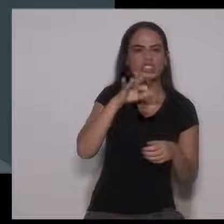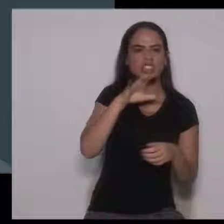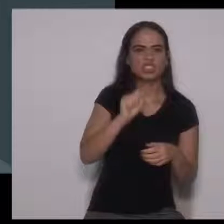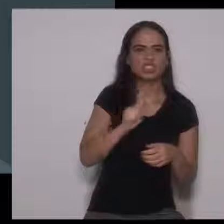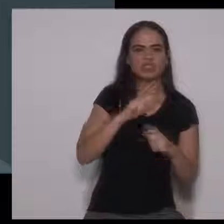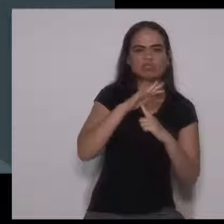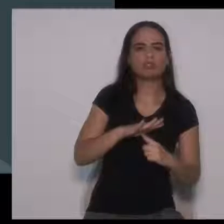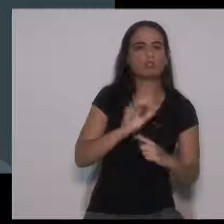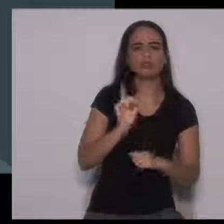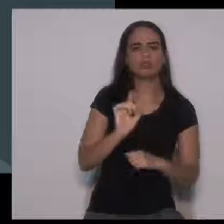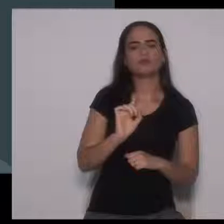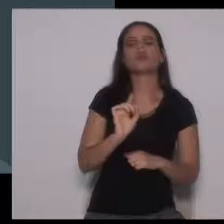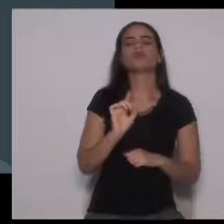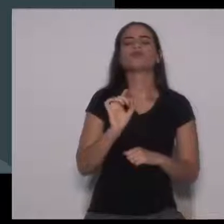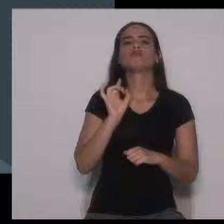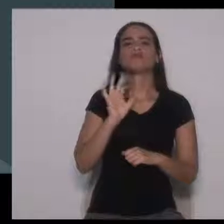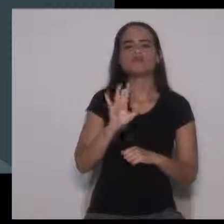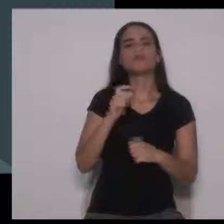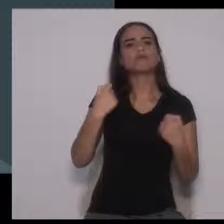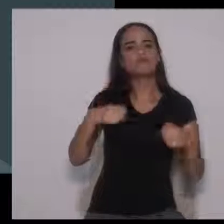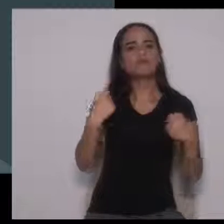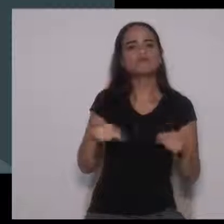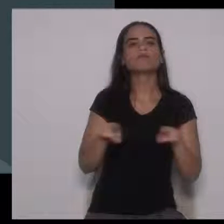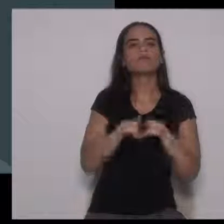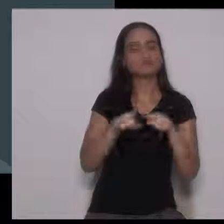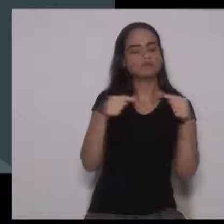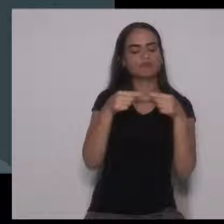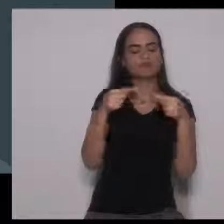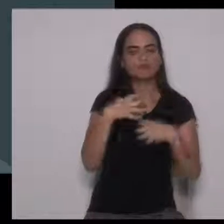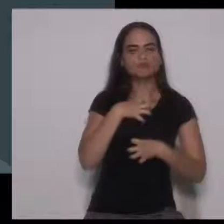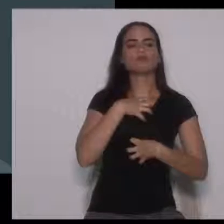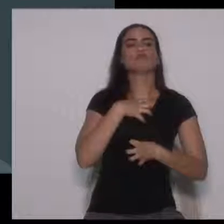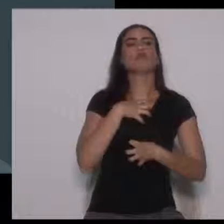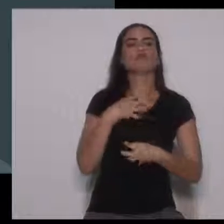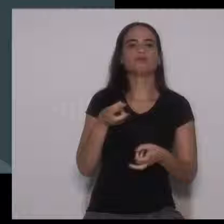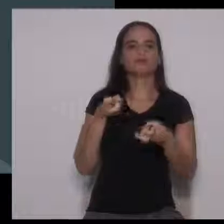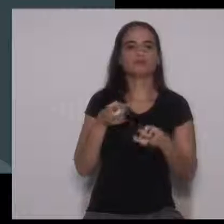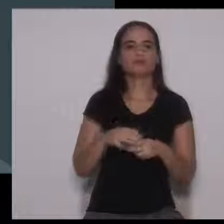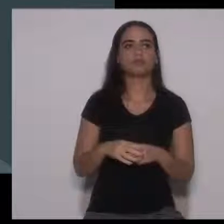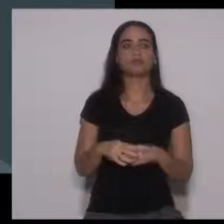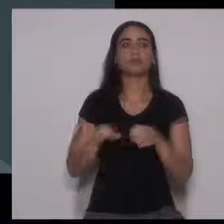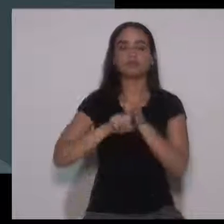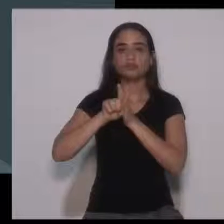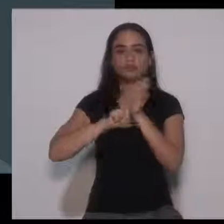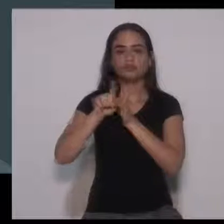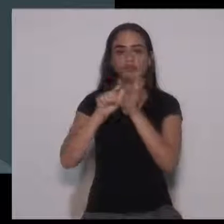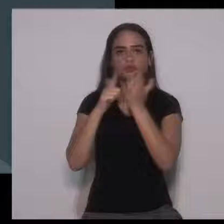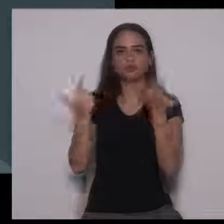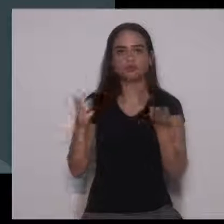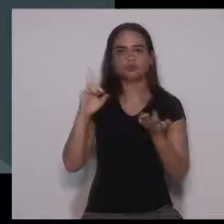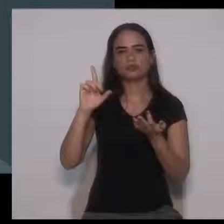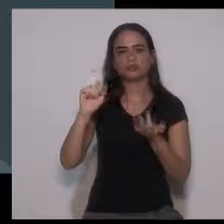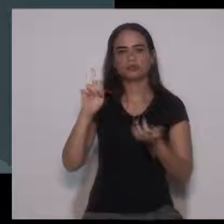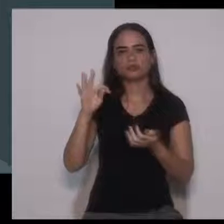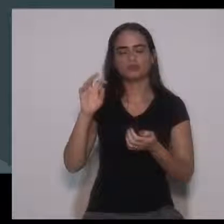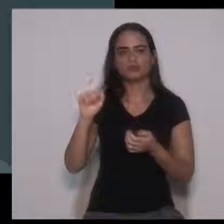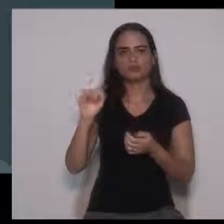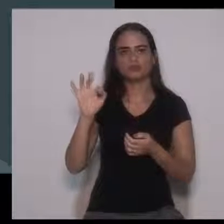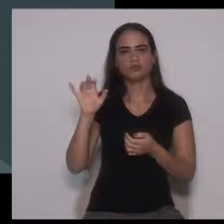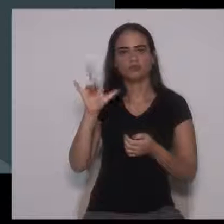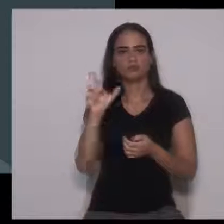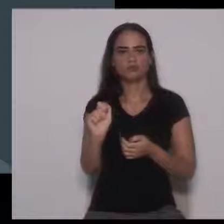sensibilizar. Essa pesquisa aí foi feita pelo Datafolha. 42% das mulheres pesquisadas já haviam